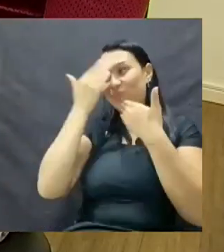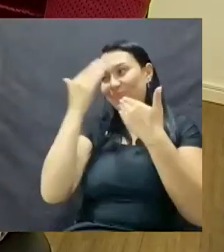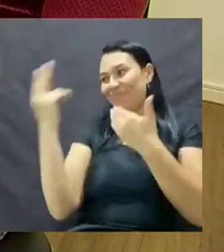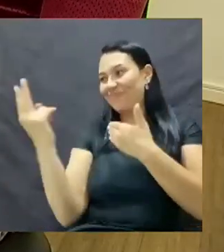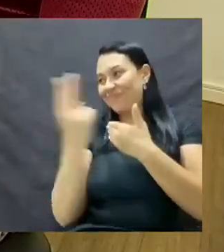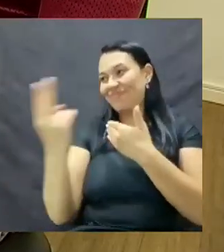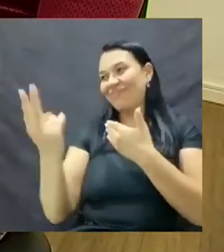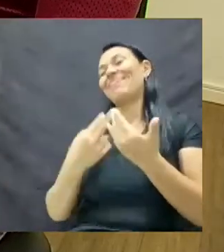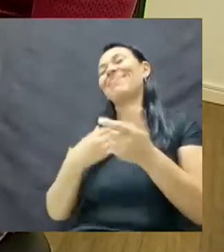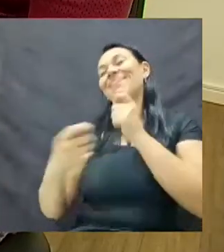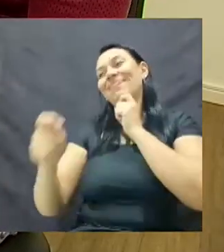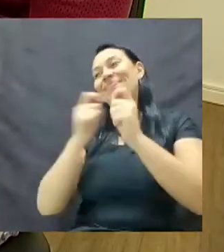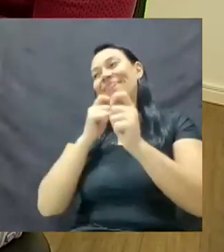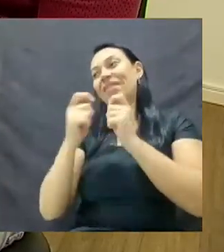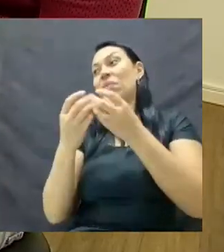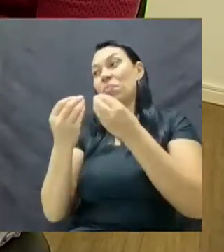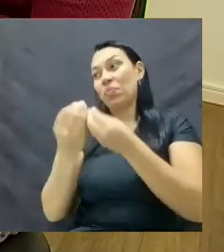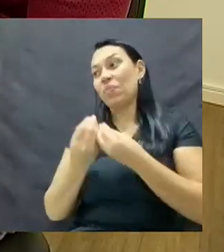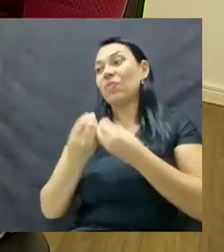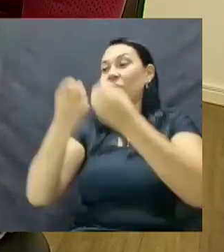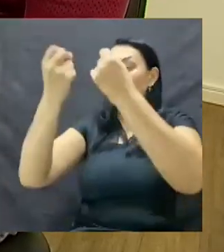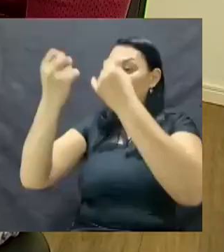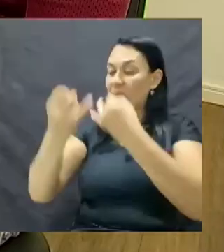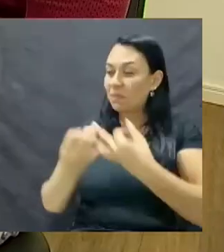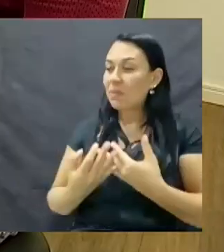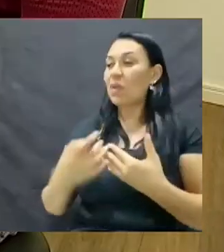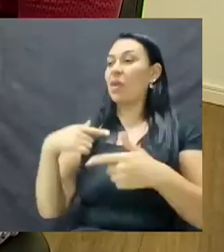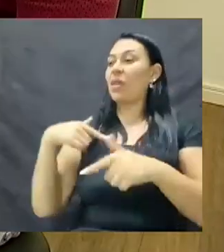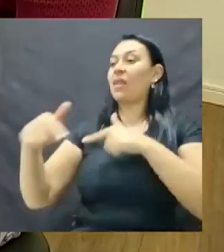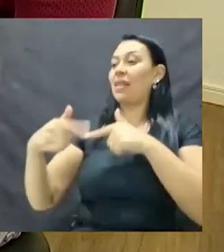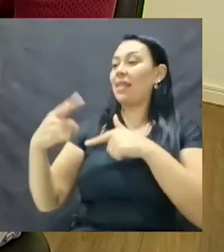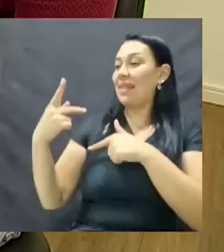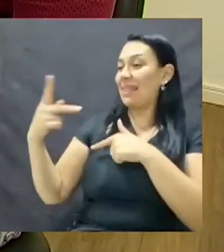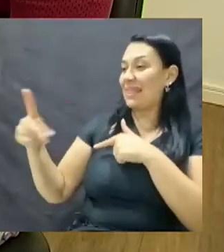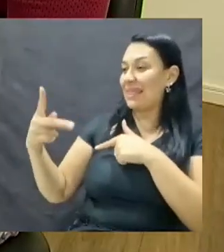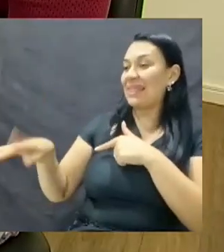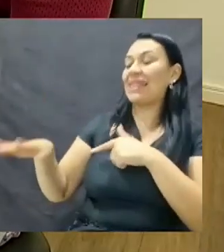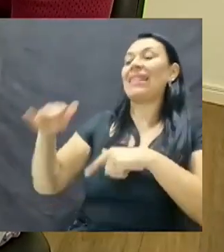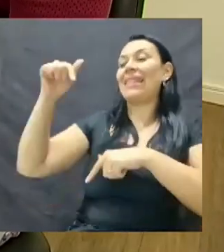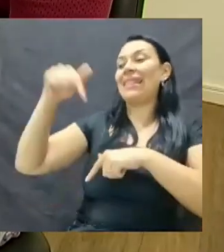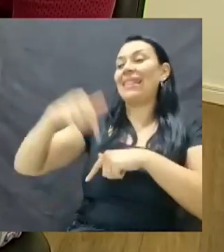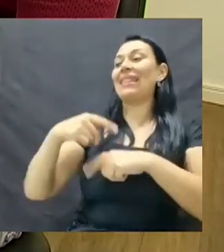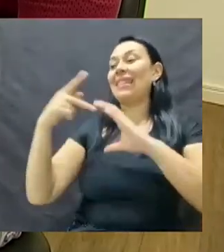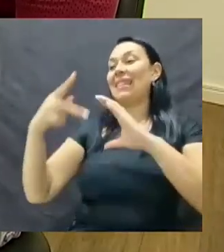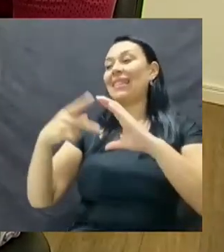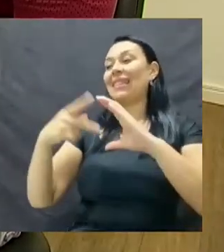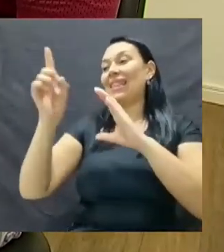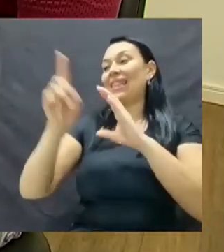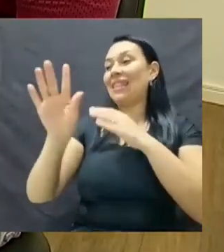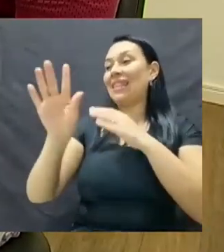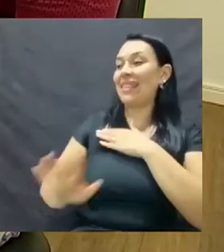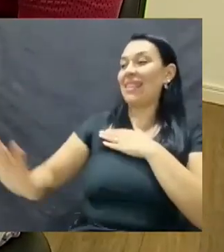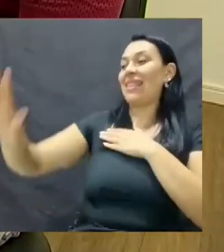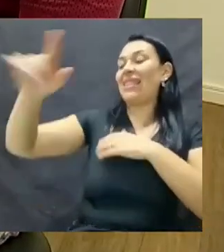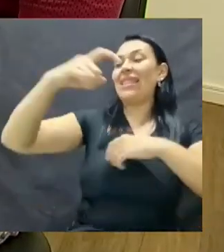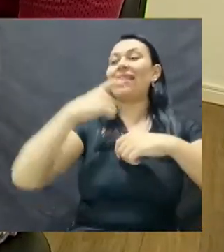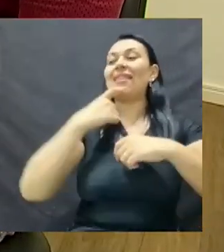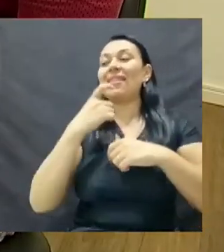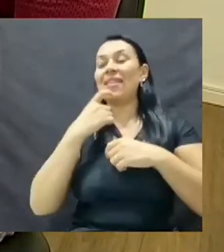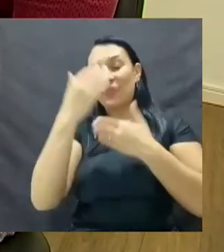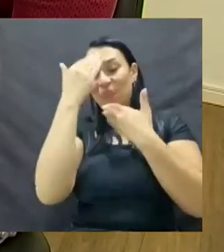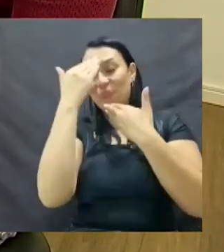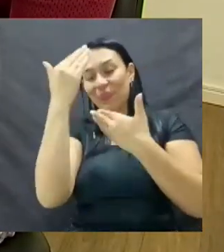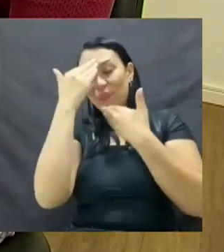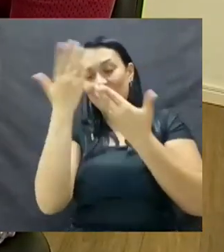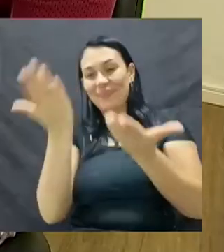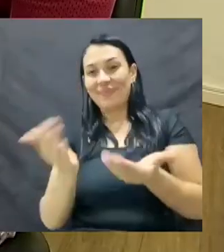pouco mais sobre o trabalho feito aqui na Diretoria Geral da Câmara Municipal de Campinas. Muito obrigado, viu? Muito obrigado. Obrigado. E eu agradeço